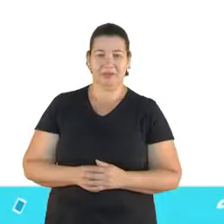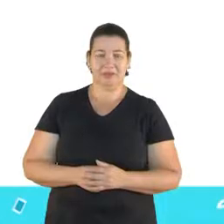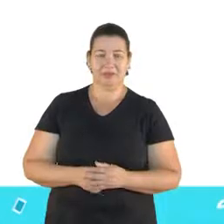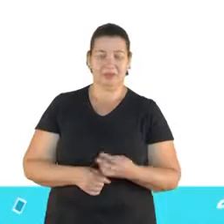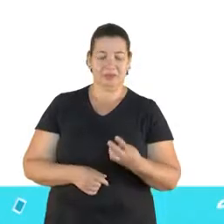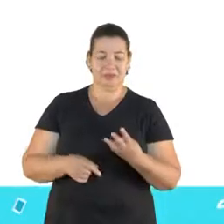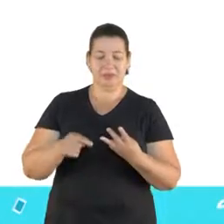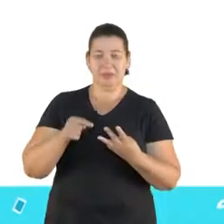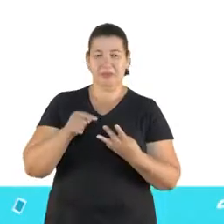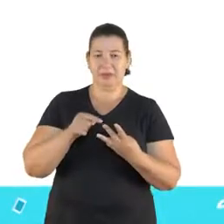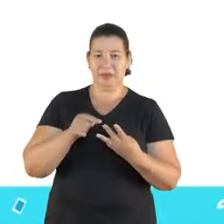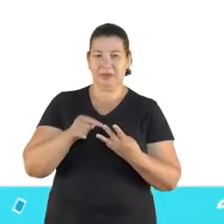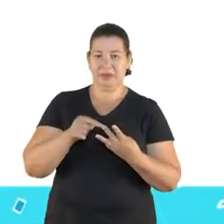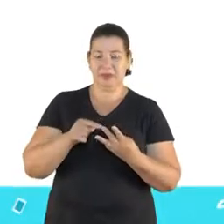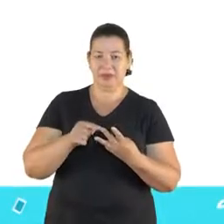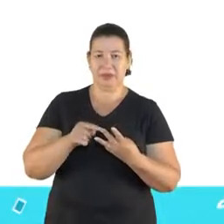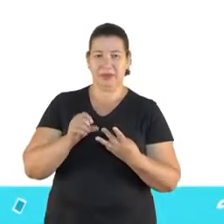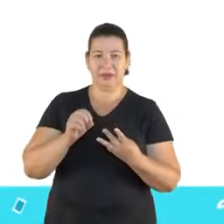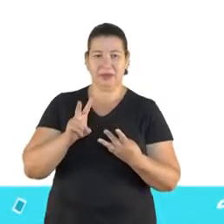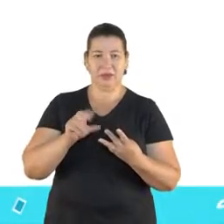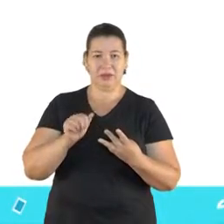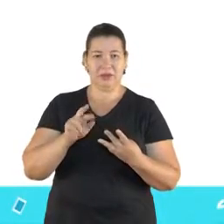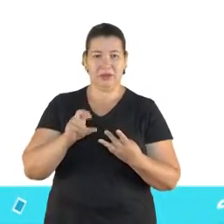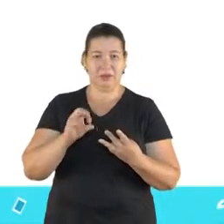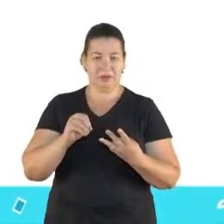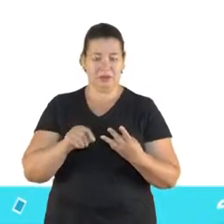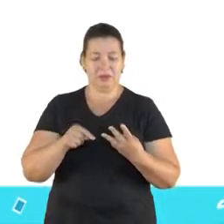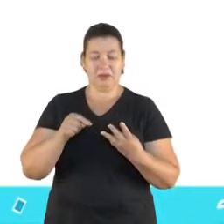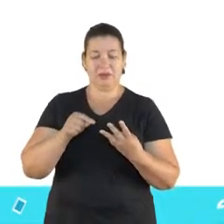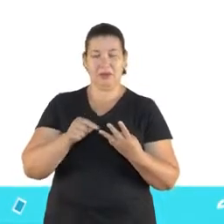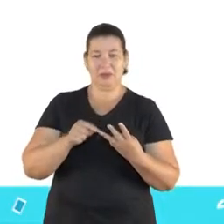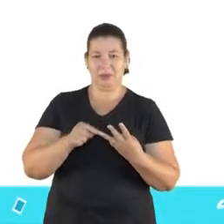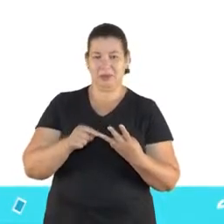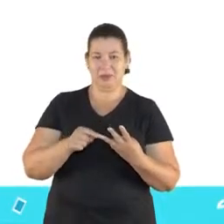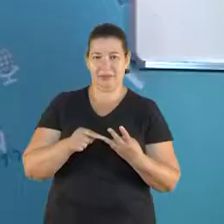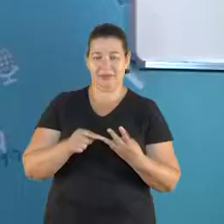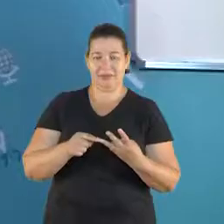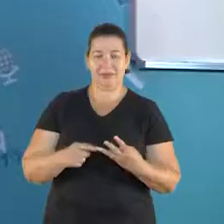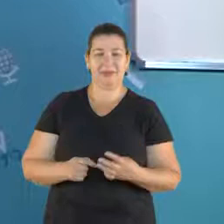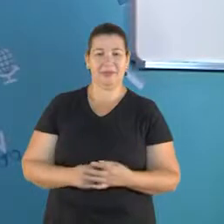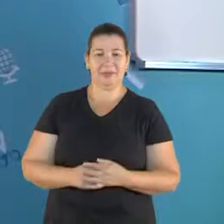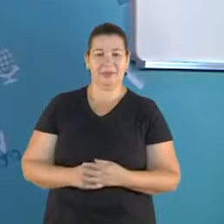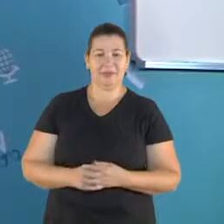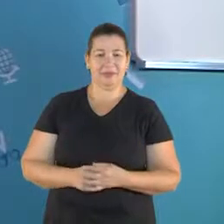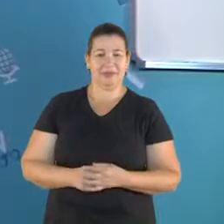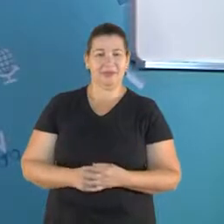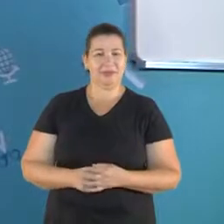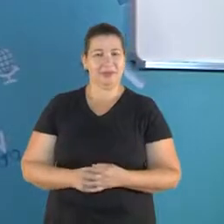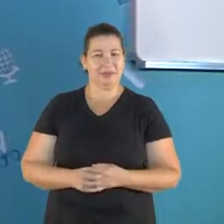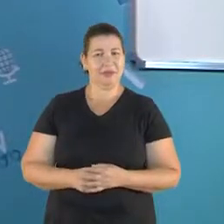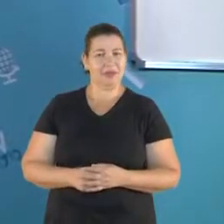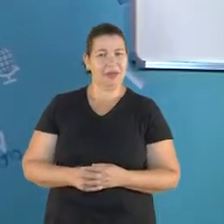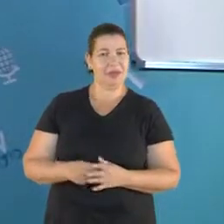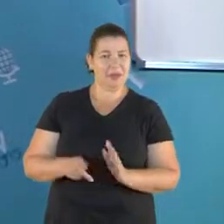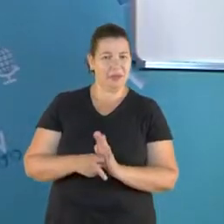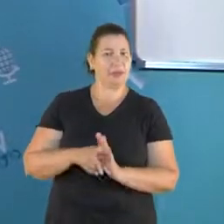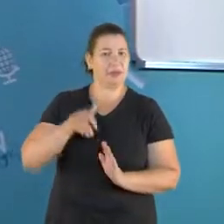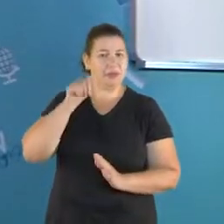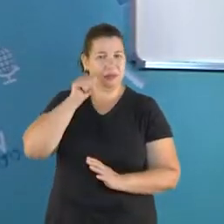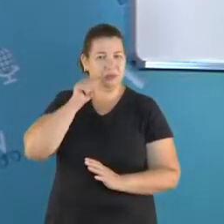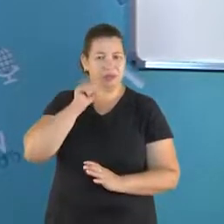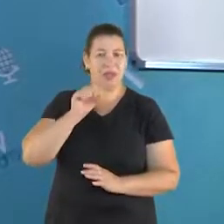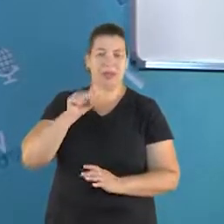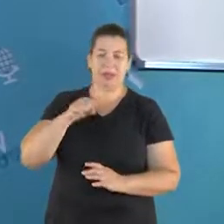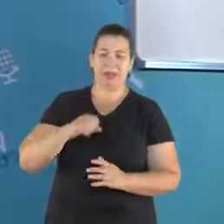Na letra D, nós temos ovário, óvulo e estrógeno. Ovário é a gônada feminina?